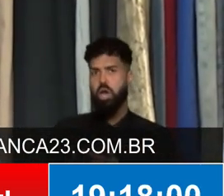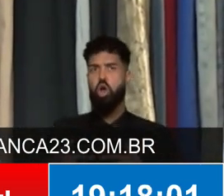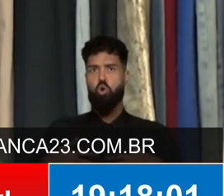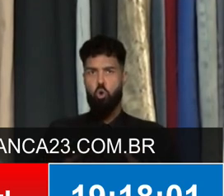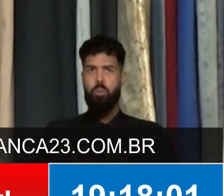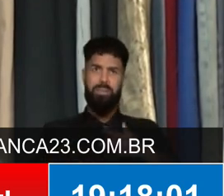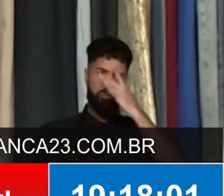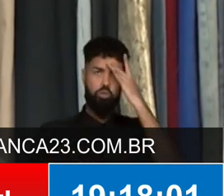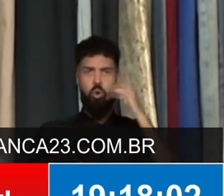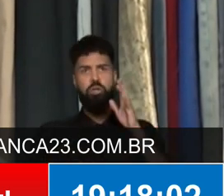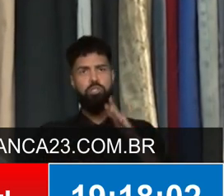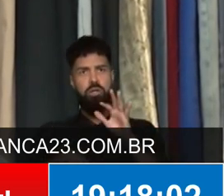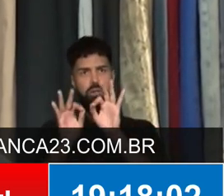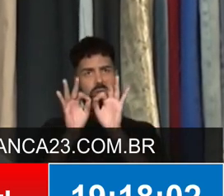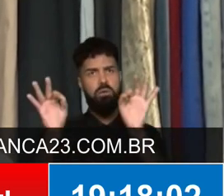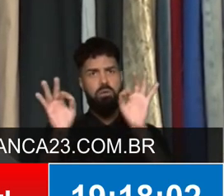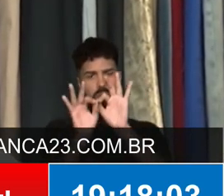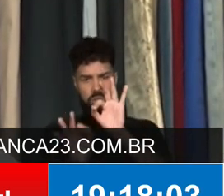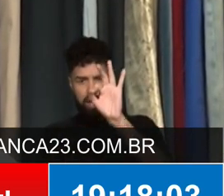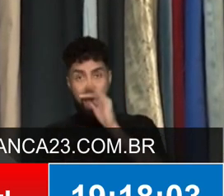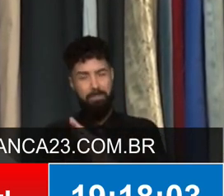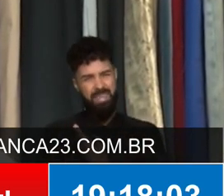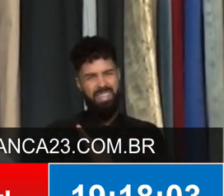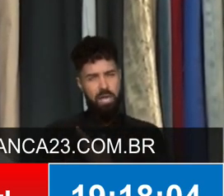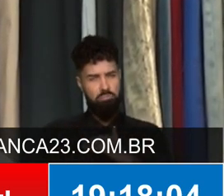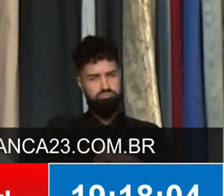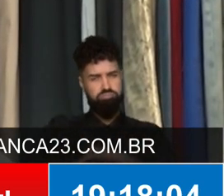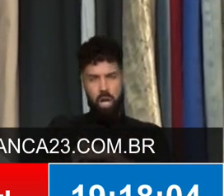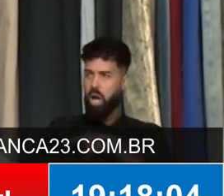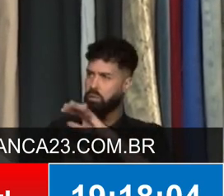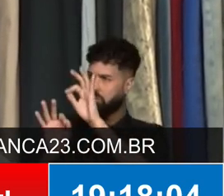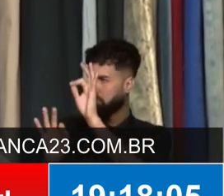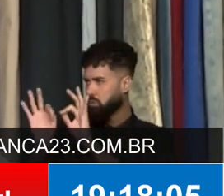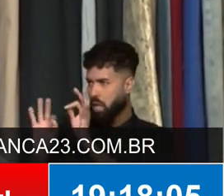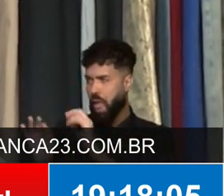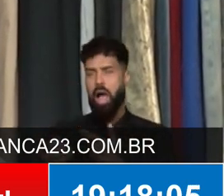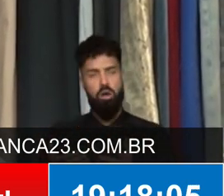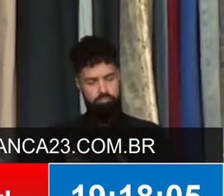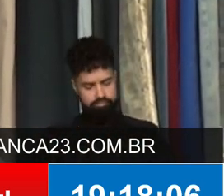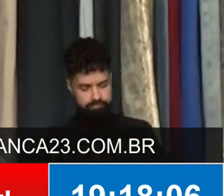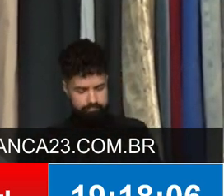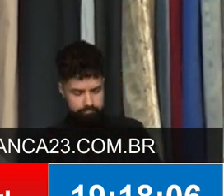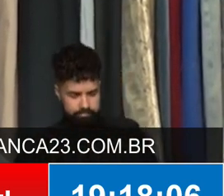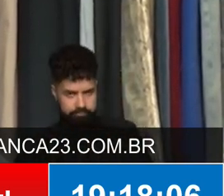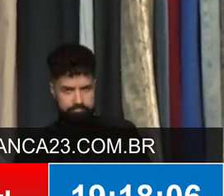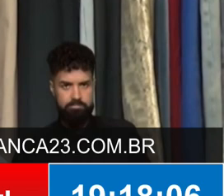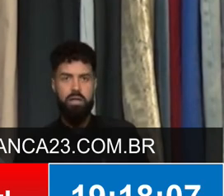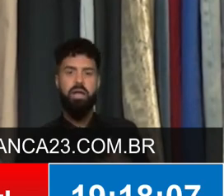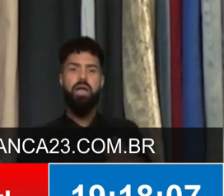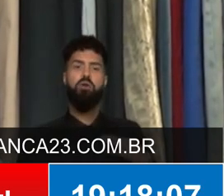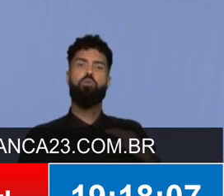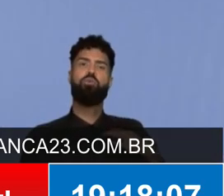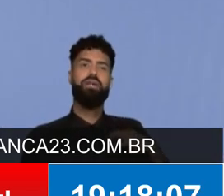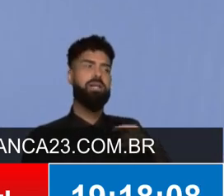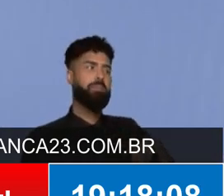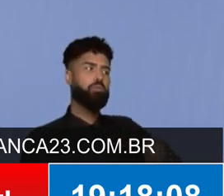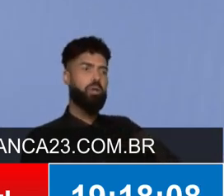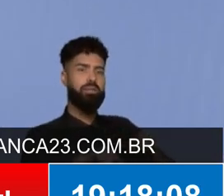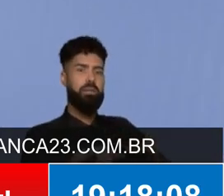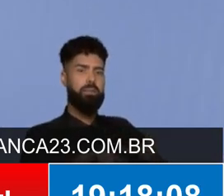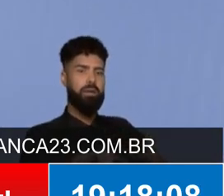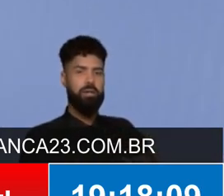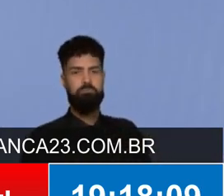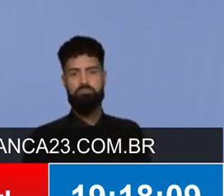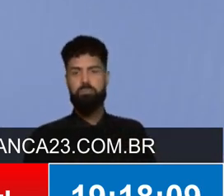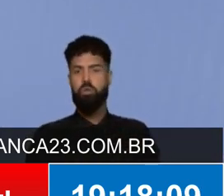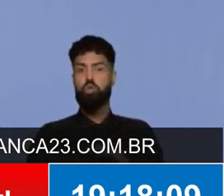reais, assim, de amigas nossas. E estamos fazendo a confecção com voluntárias, por enquanto. Todo o dinheiro arrecadado